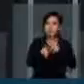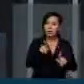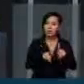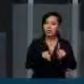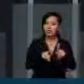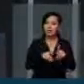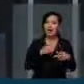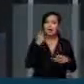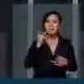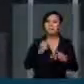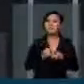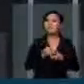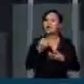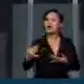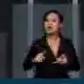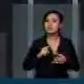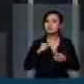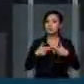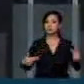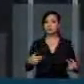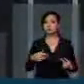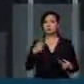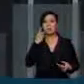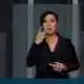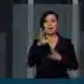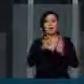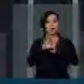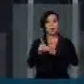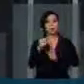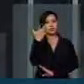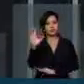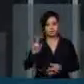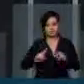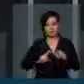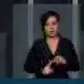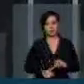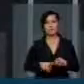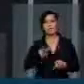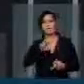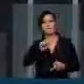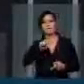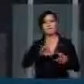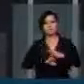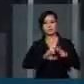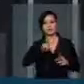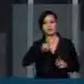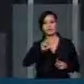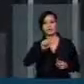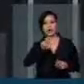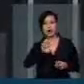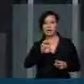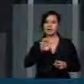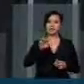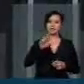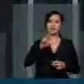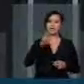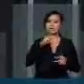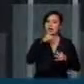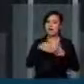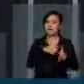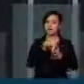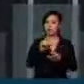Doce, se devia ter feito o Código Florestal aqui, a reforma do Código. Isso é tema de plebiscito,